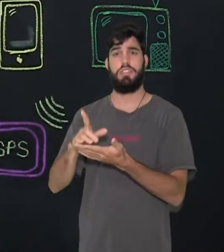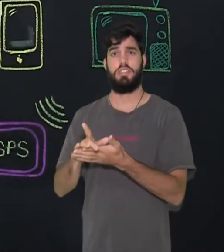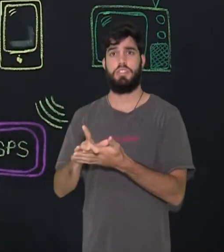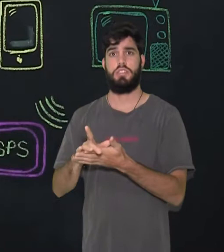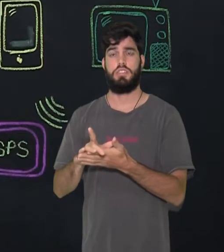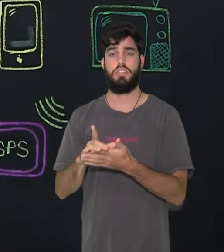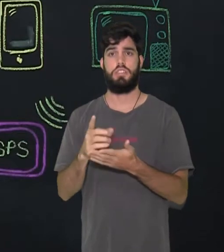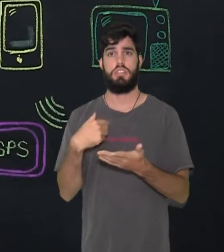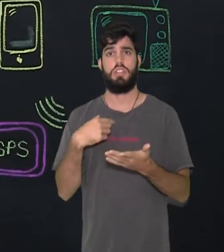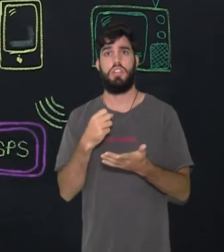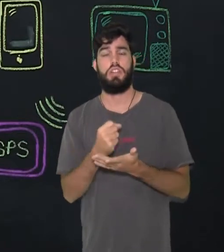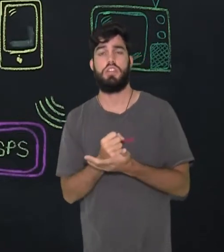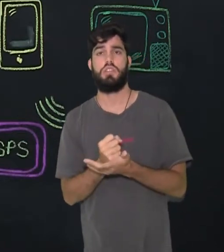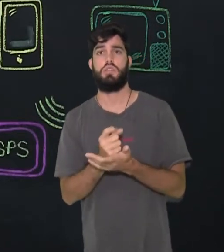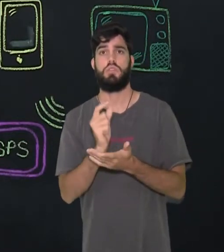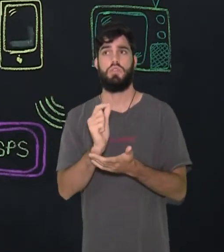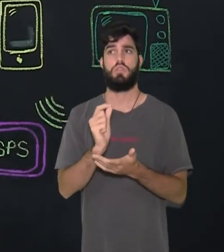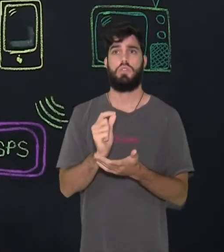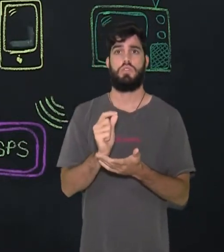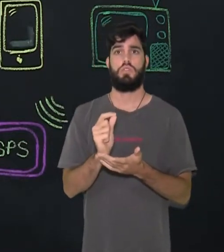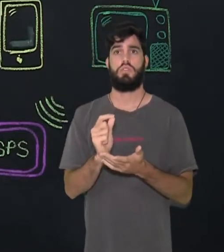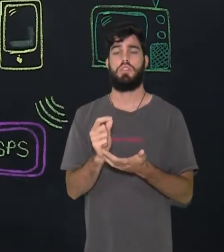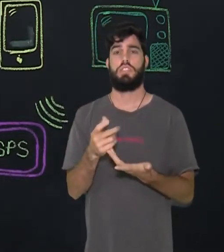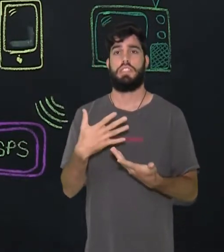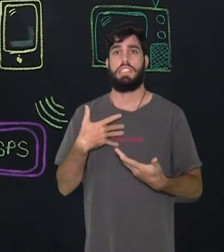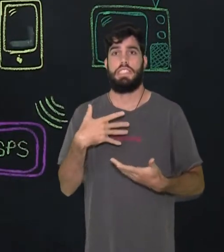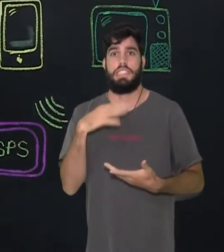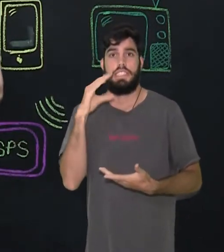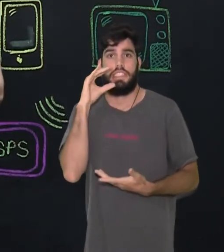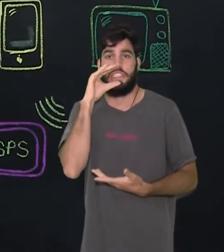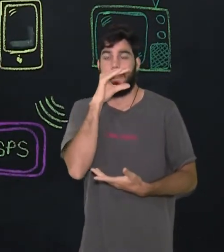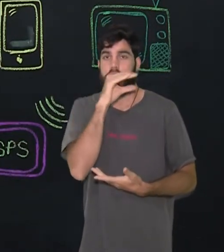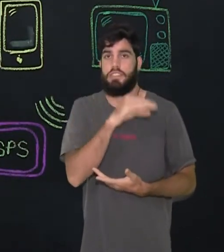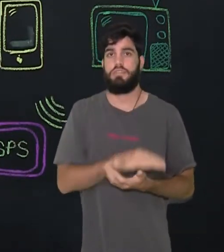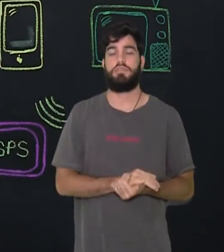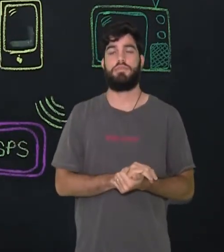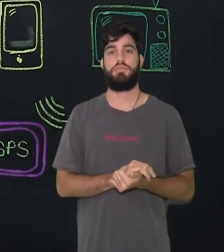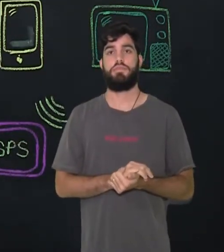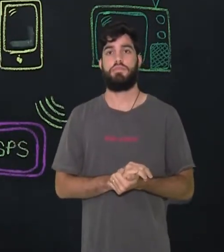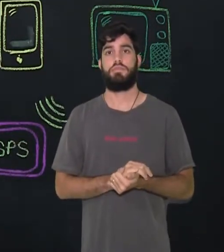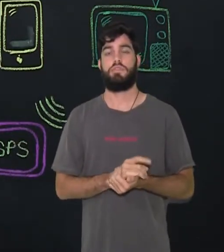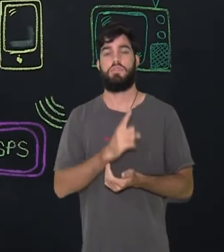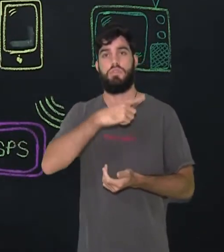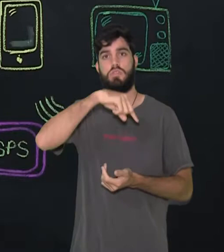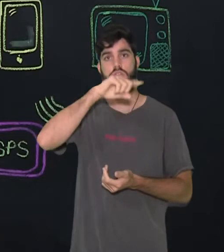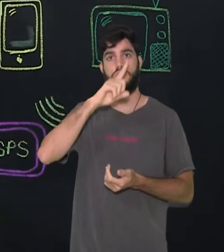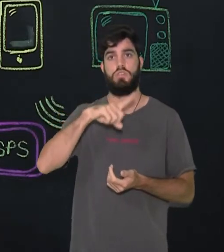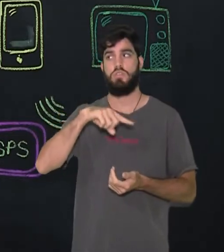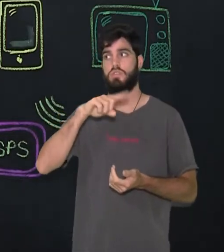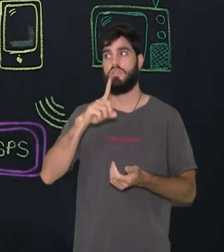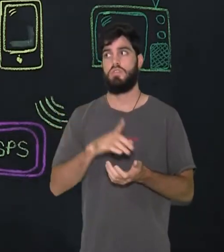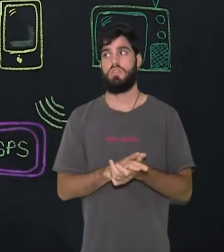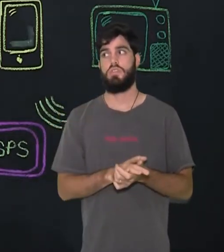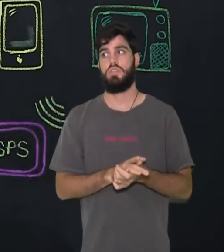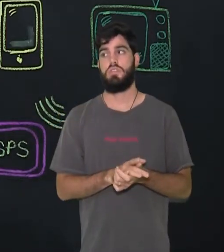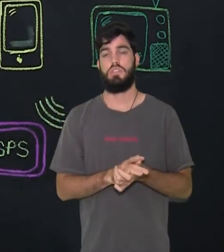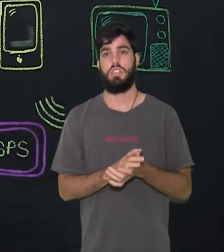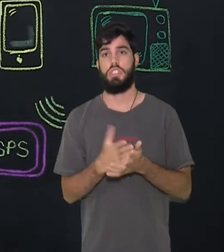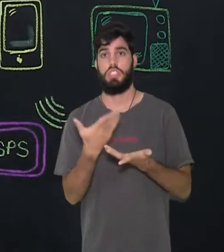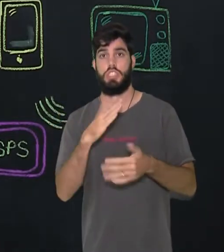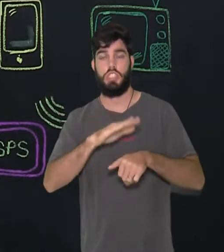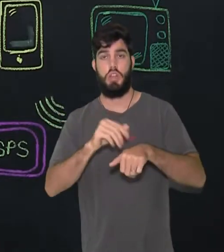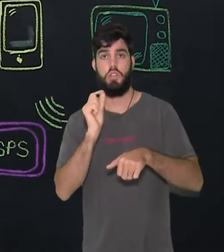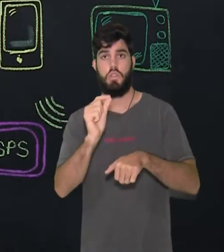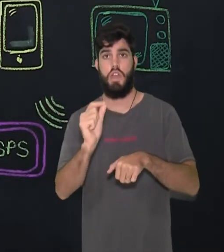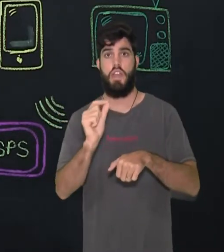elas favorecem aí a gente o quê? Dar aquela aquecida. Mas a onda eletromagnética, ela tem essa coisa chamada